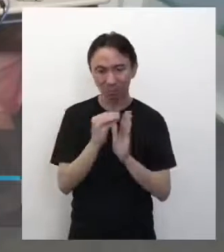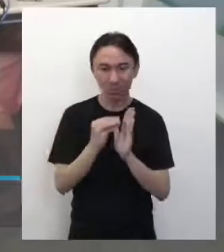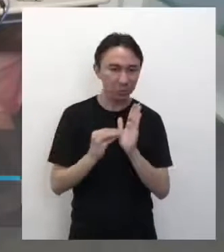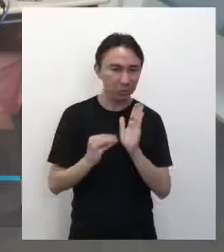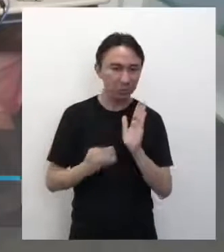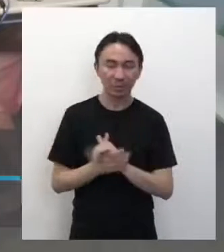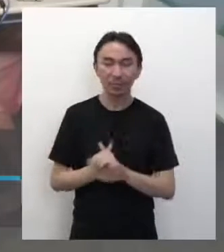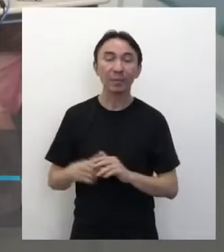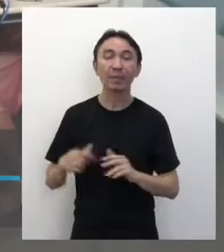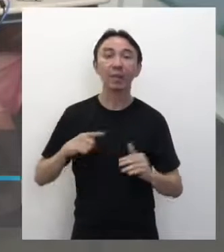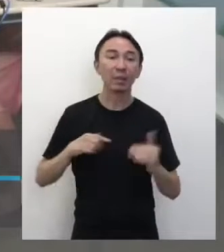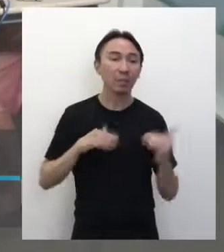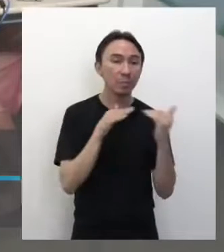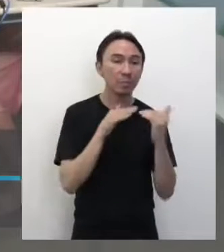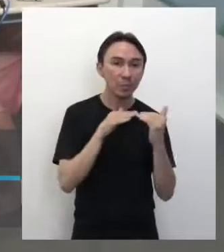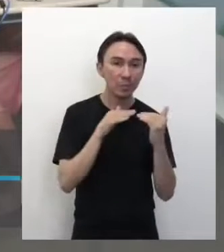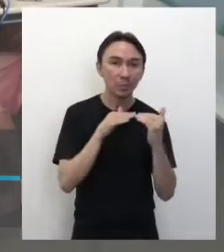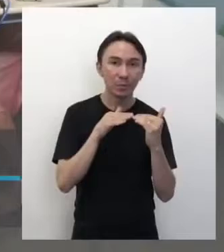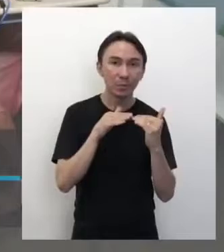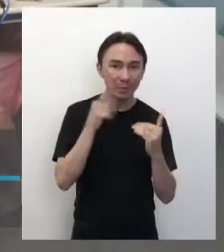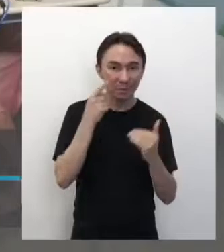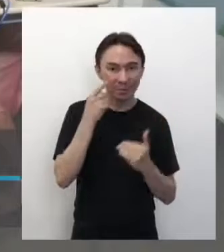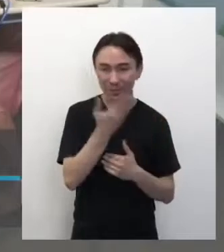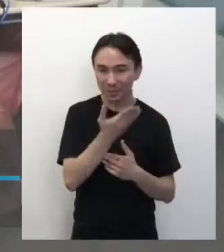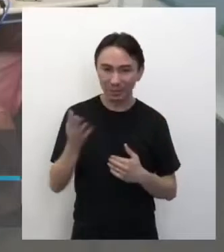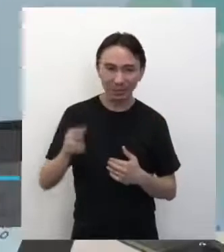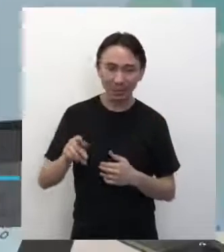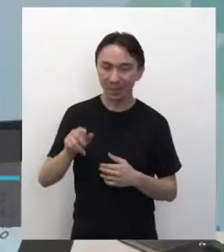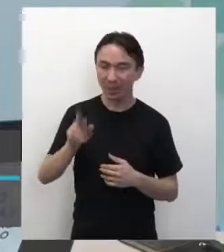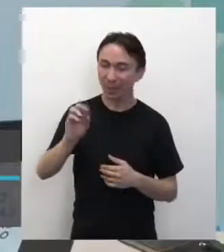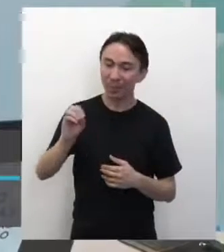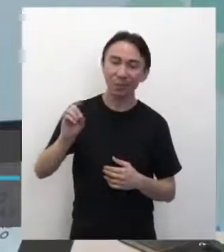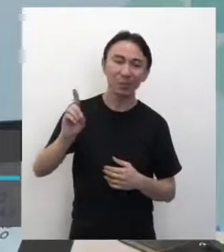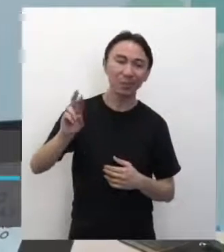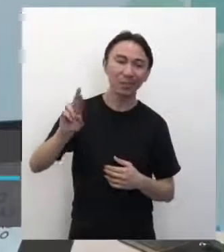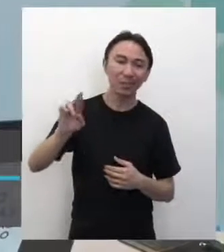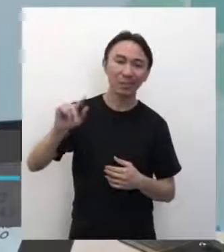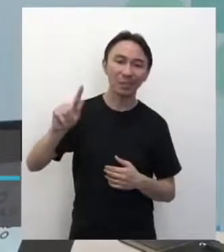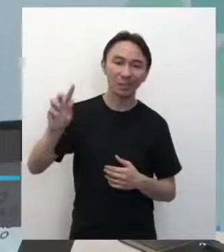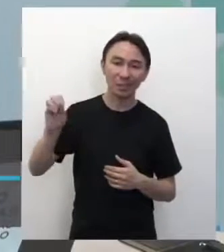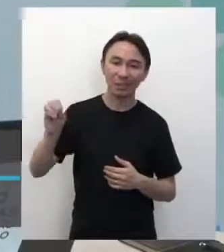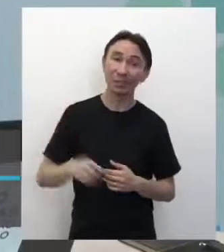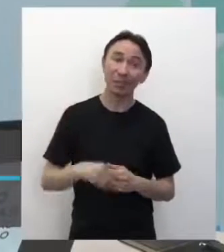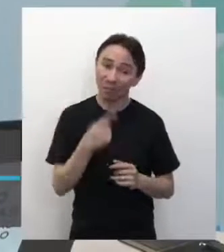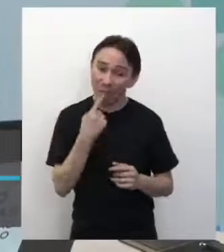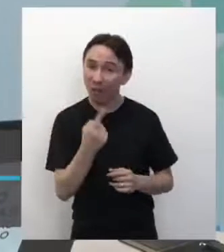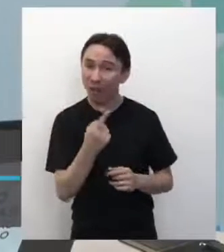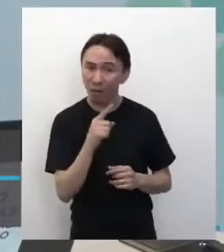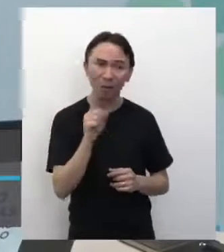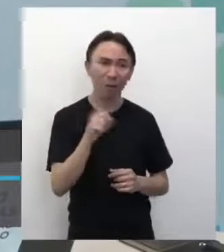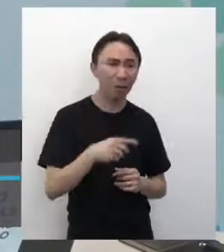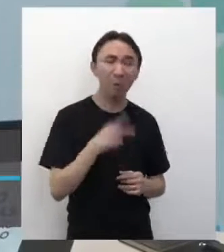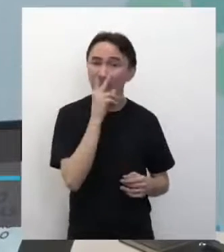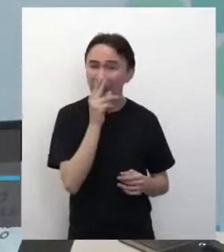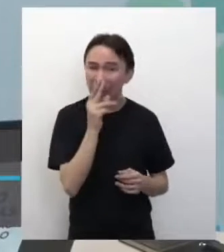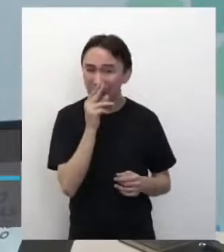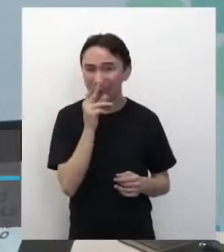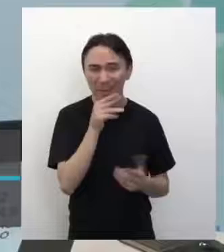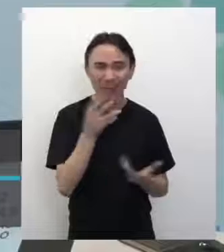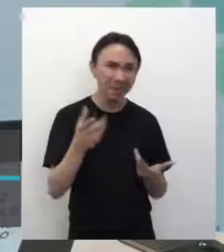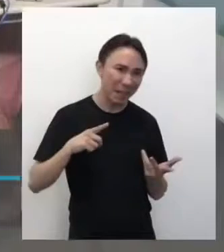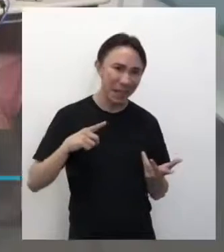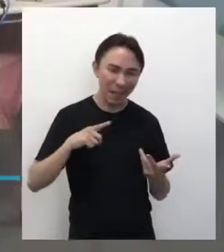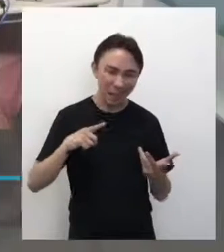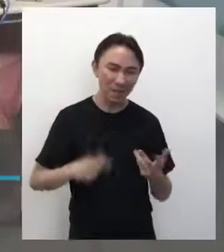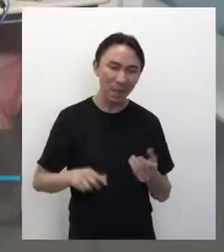concordando com você, o pro Rodrigo. Parece uma goiaba pequena. Ele concordou. Aí, uma muito obrigado, pequena. Professor. Não me sinto mais sozinho falando dessa